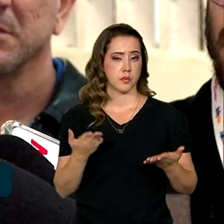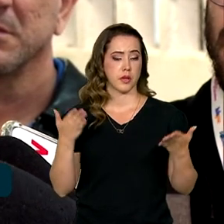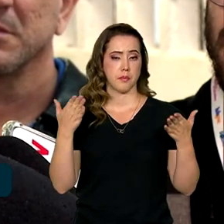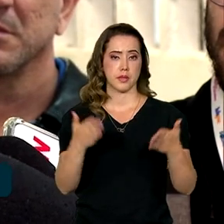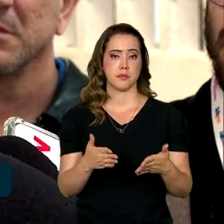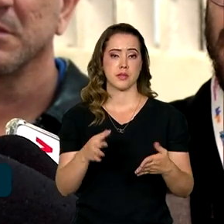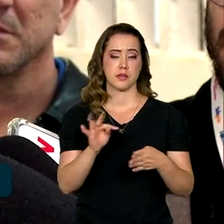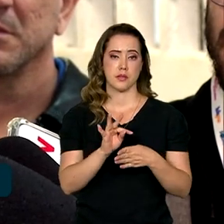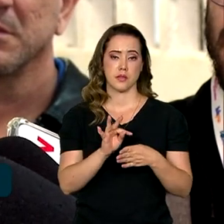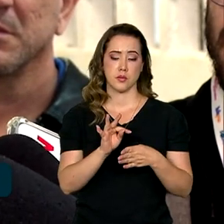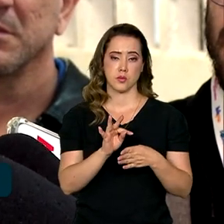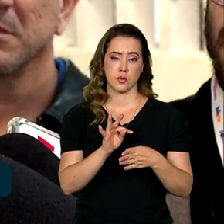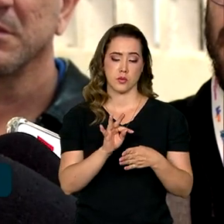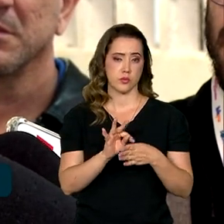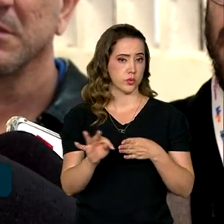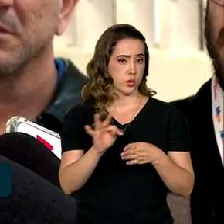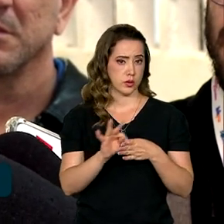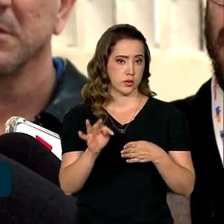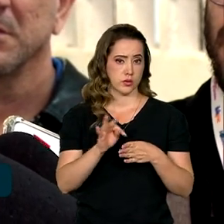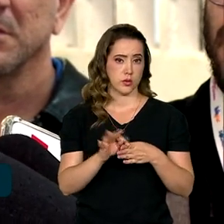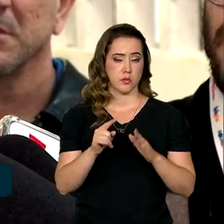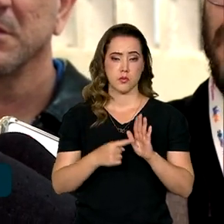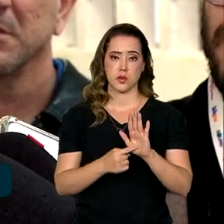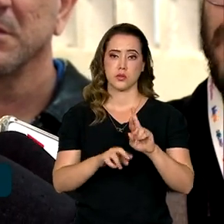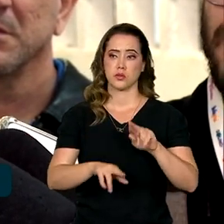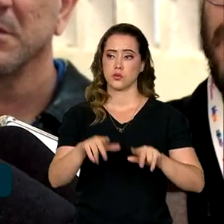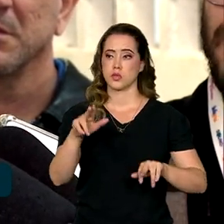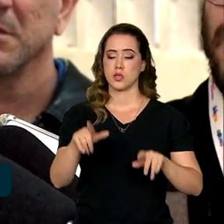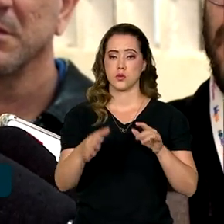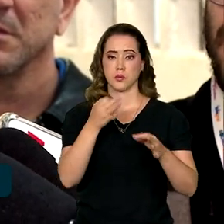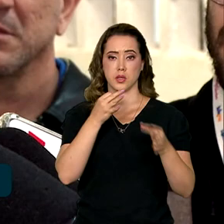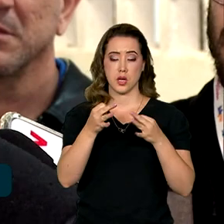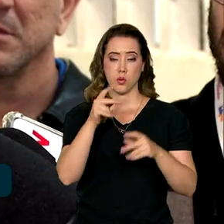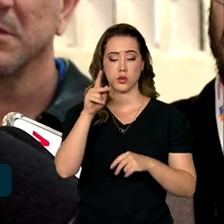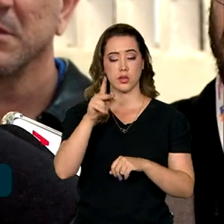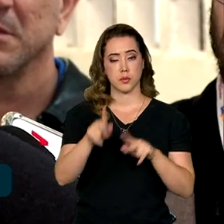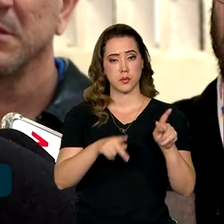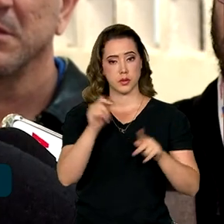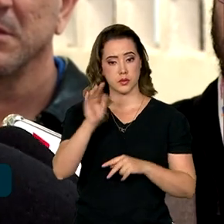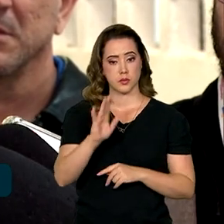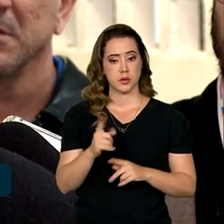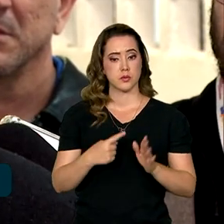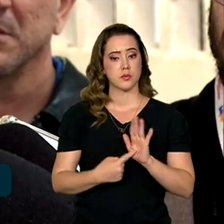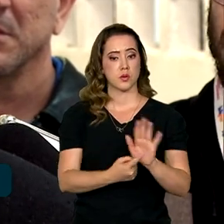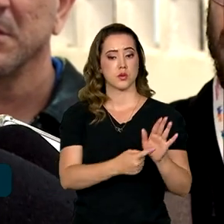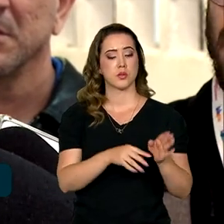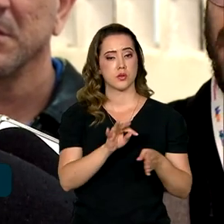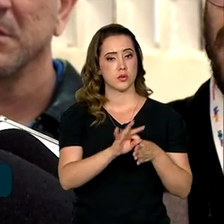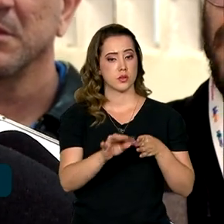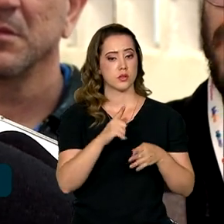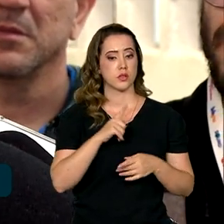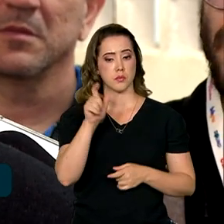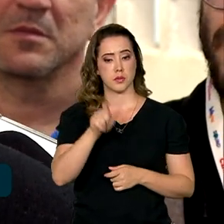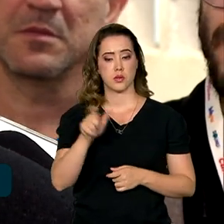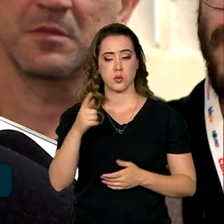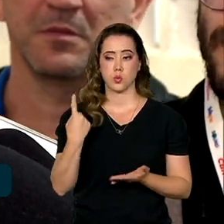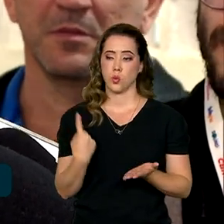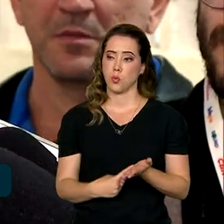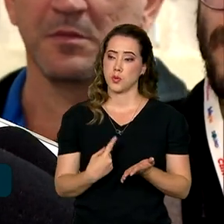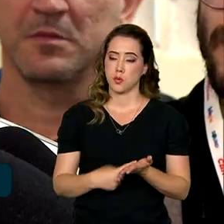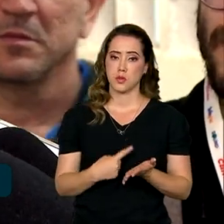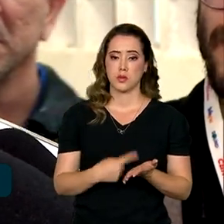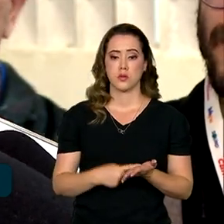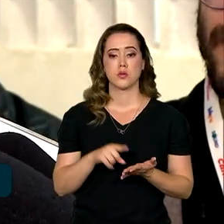participação democrática vai refletir a diversidade do povo brasileiro e vai fazer com que nos conselhos tutelares nós tenhamos pessoas que tenham um